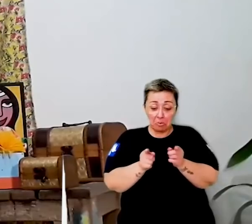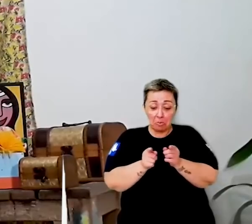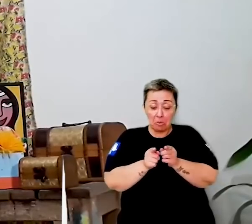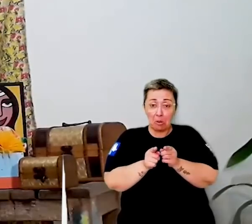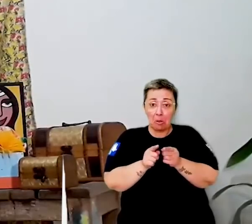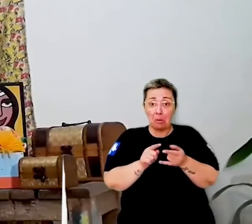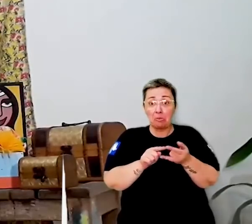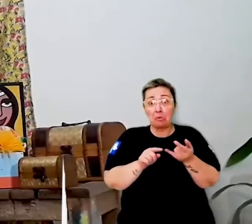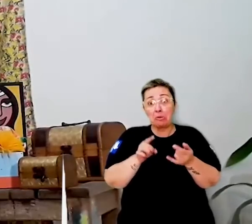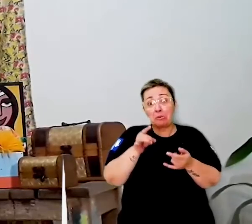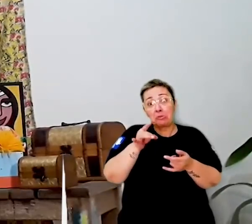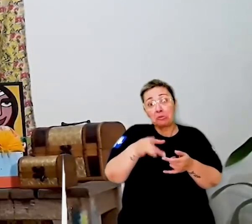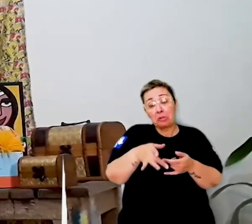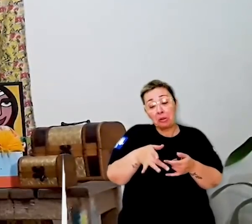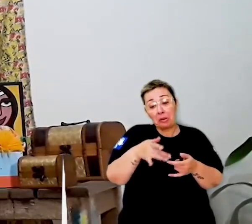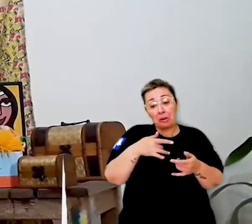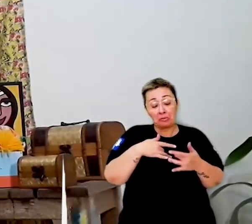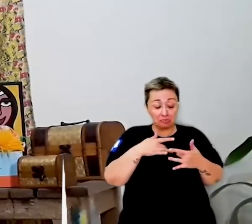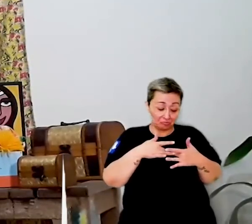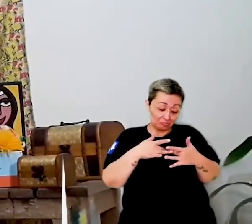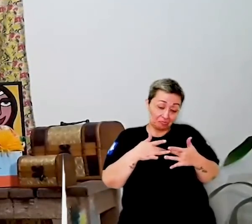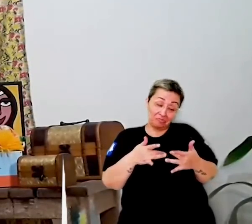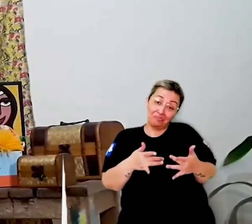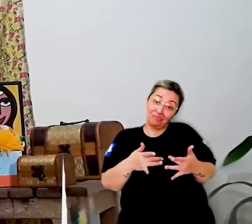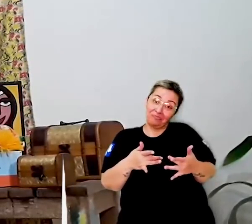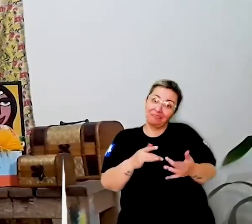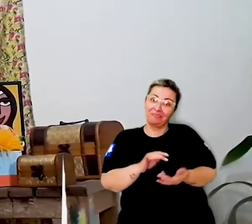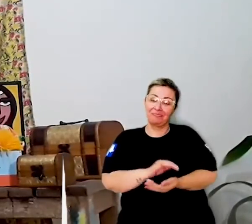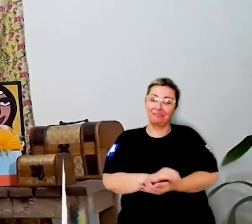só coube o meu coração.